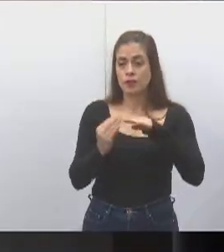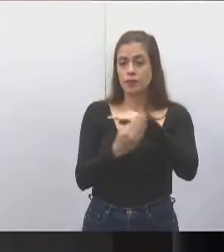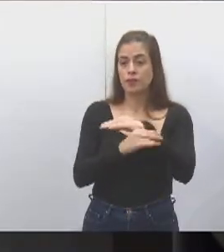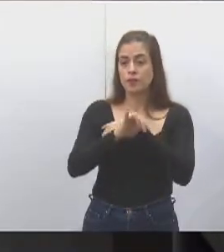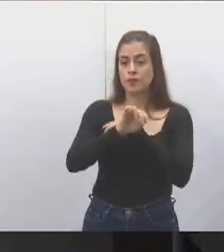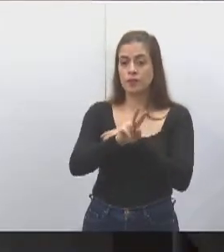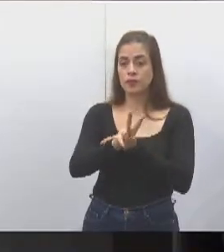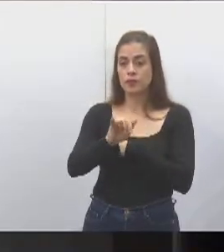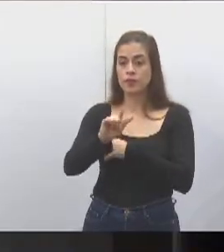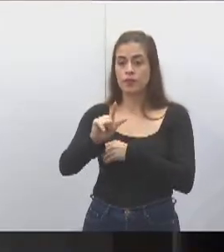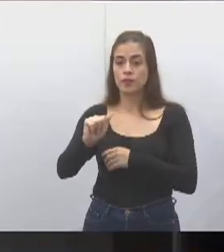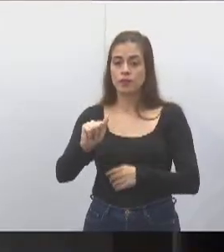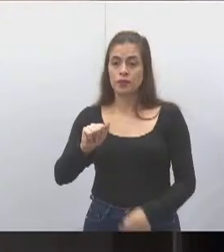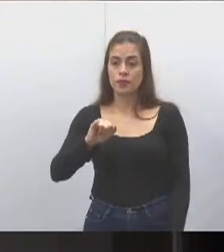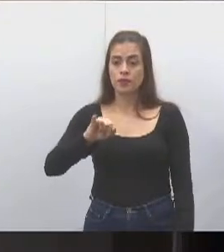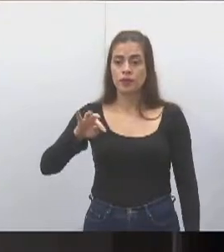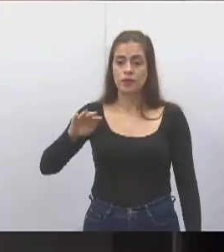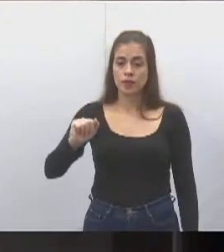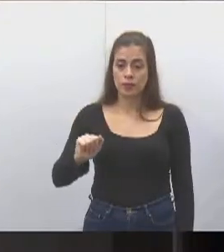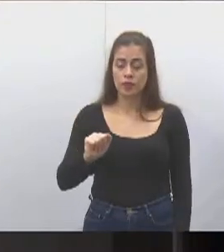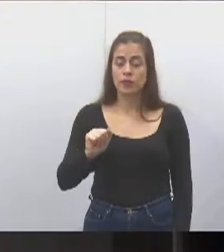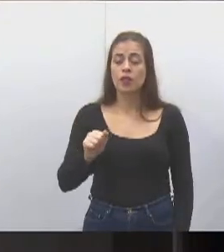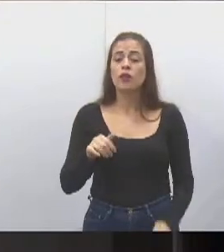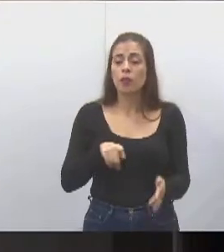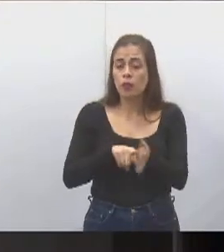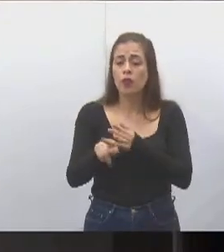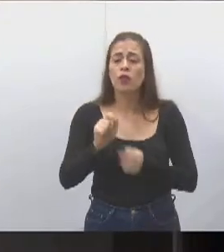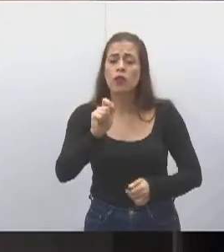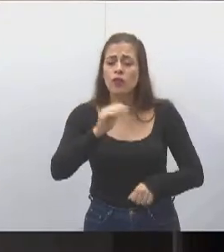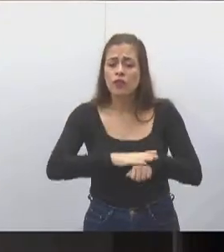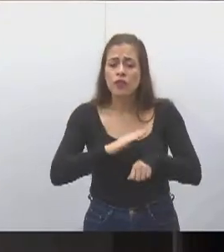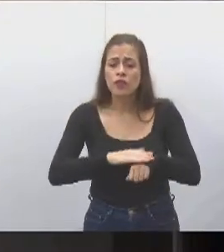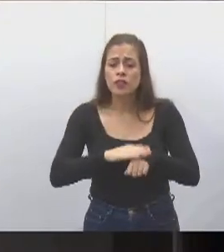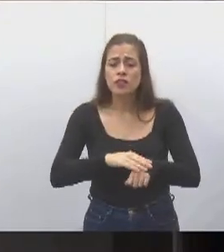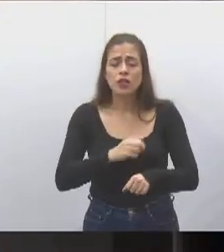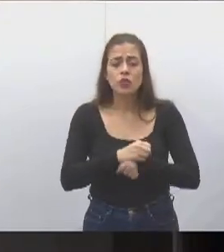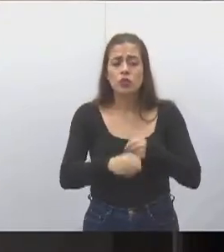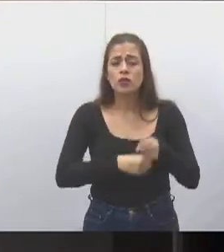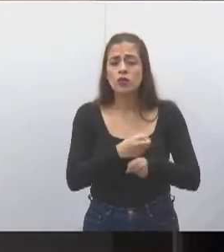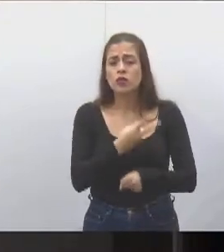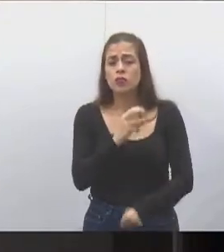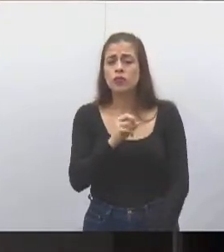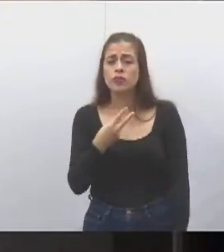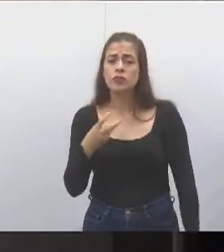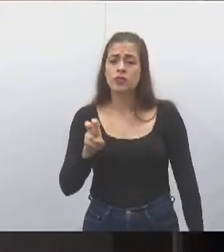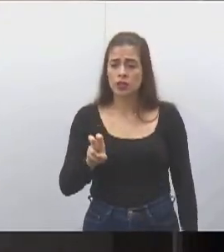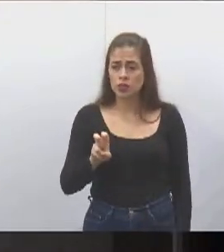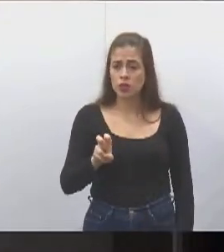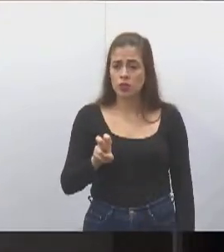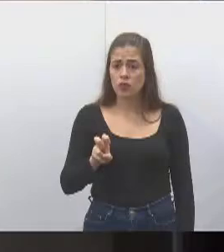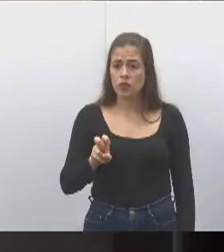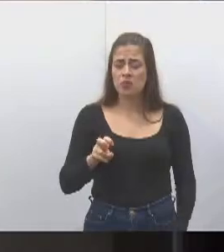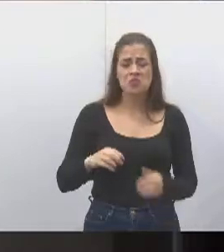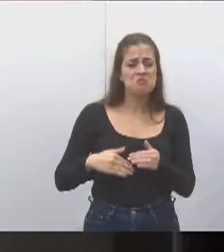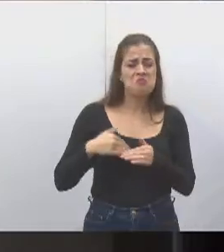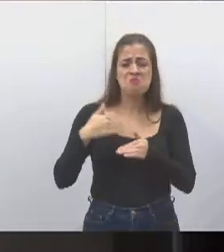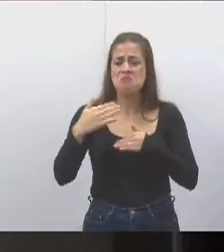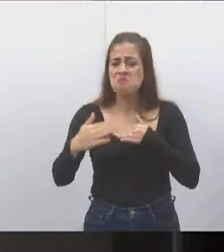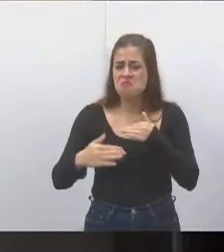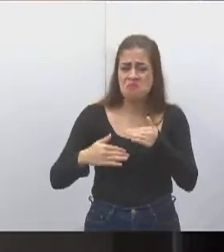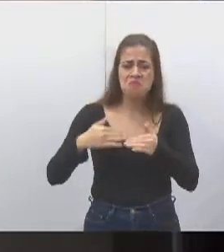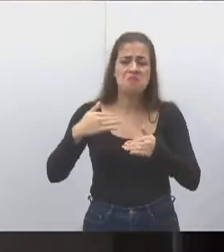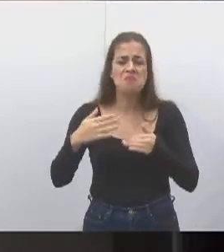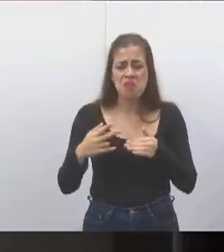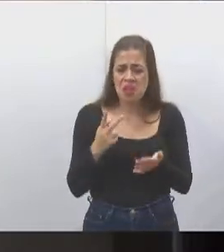ser feito para o Vila Ita em 2025. Porque entra ano e vem ano, os vereadores continuam quase todos aqui do